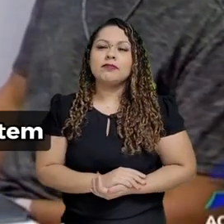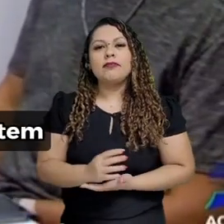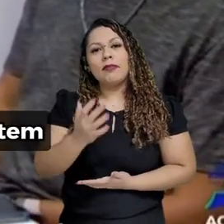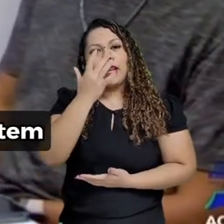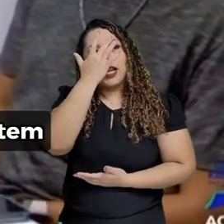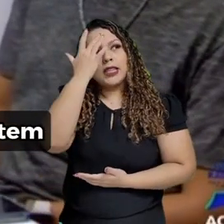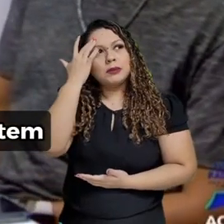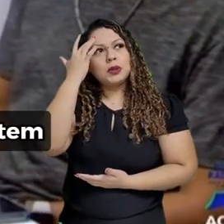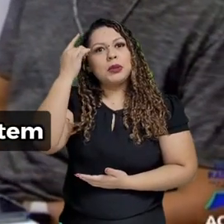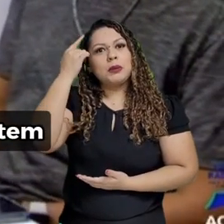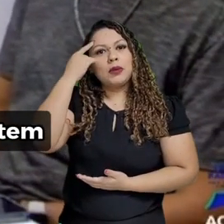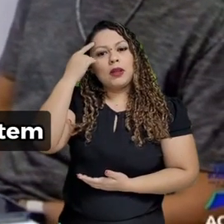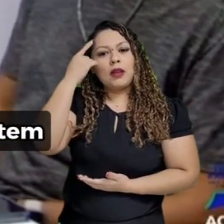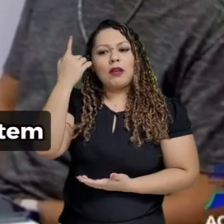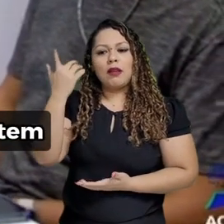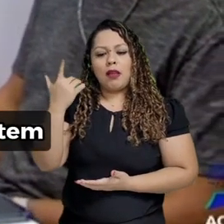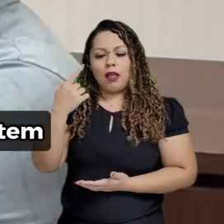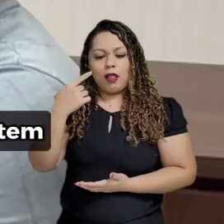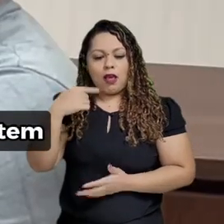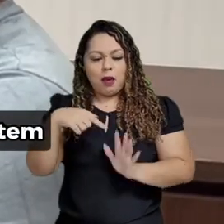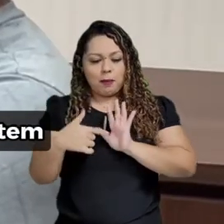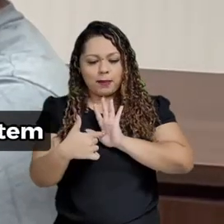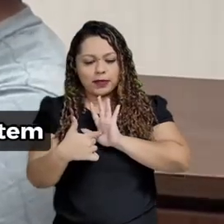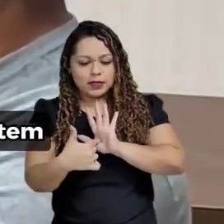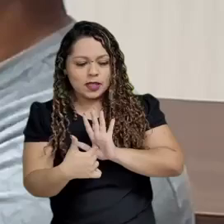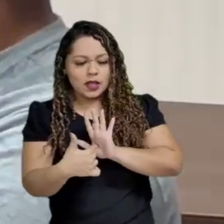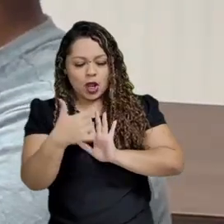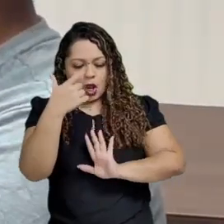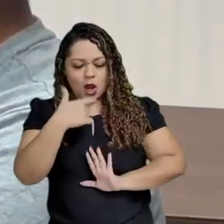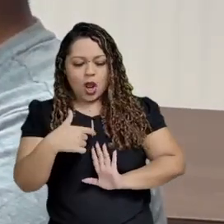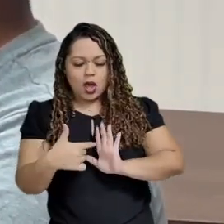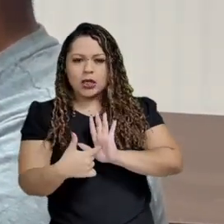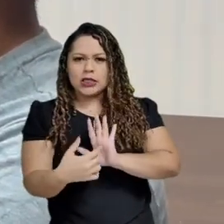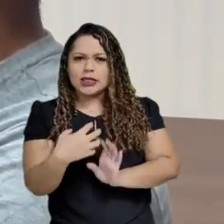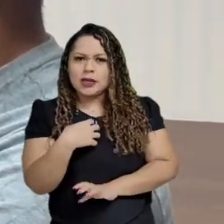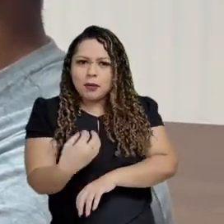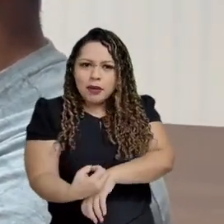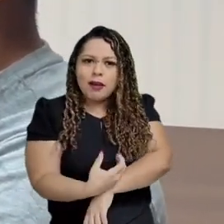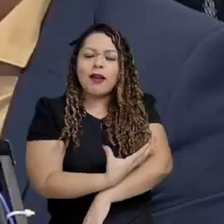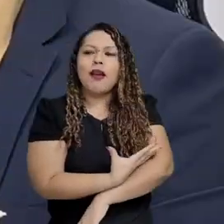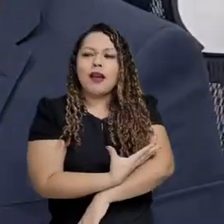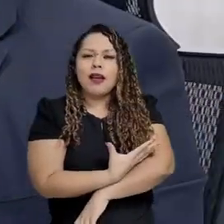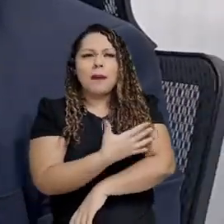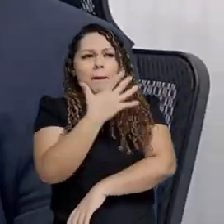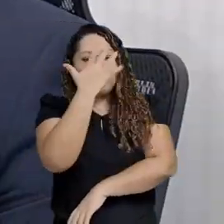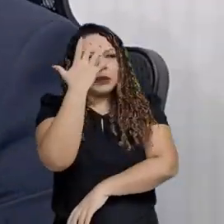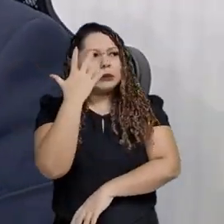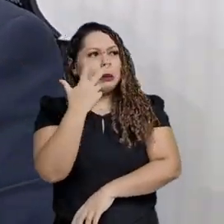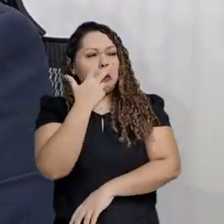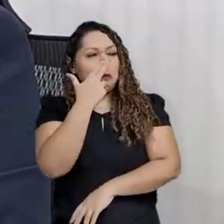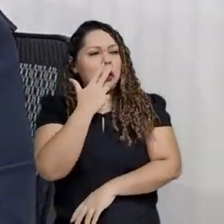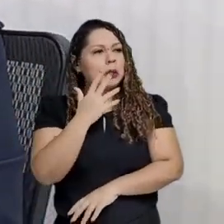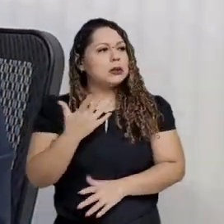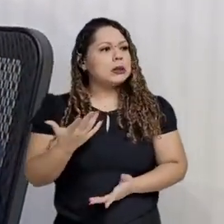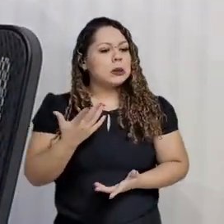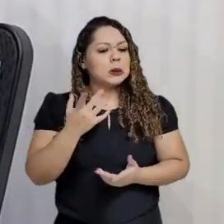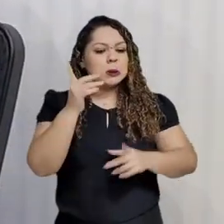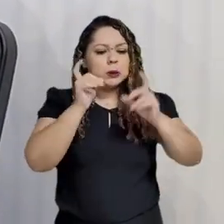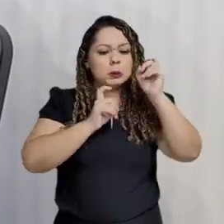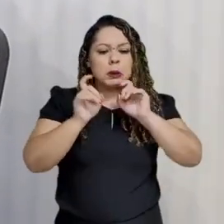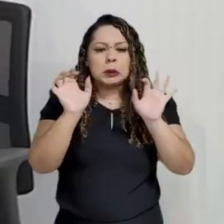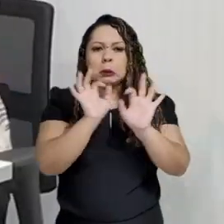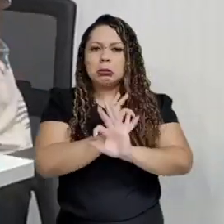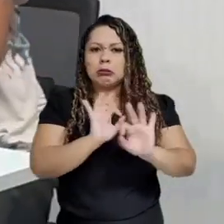as pessoas também pensam que apresentadores tal não sentem emoção, né? Tem que ser aquela pessoa fria, que repórter não pode